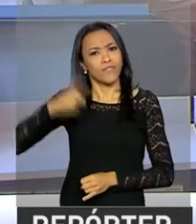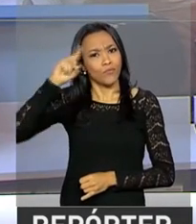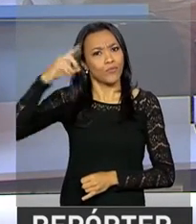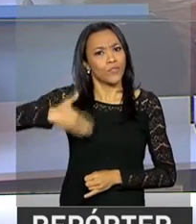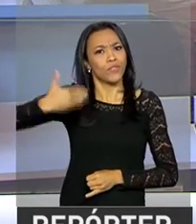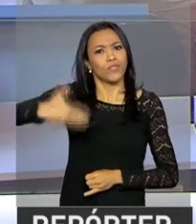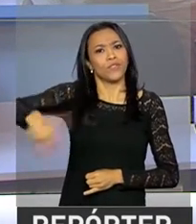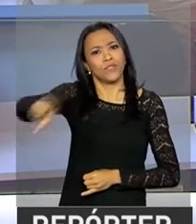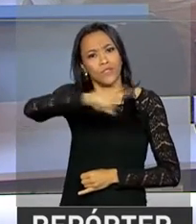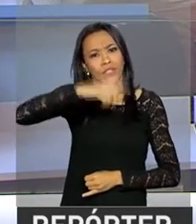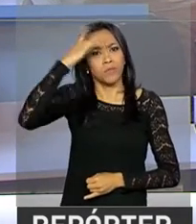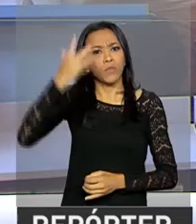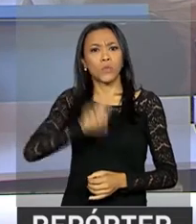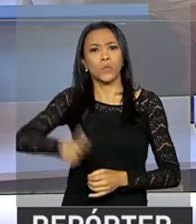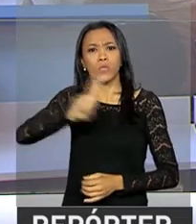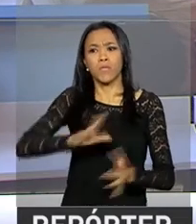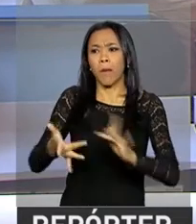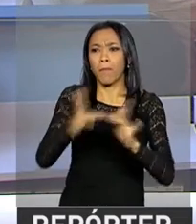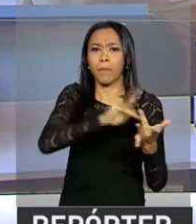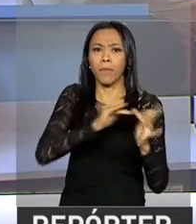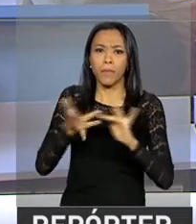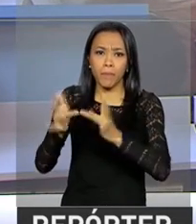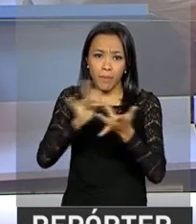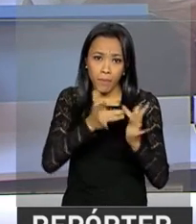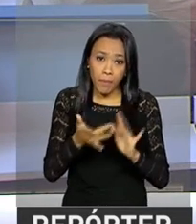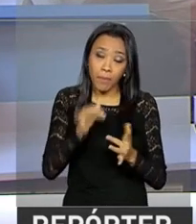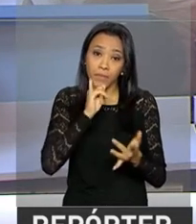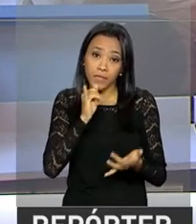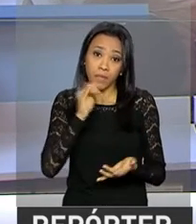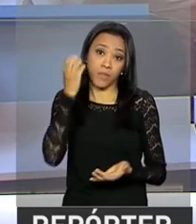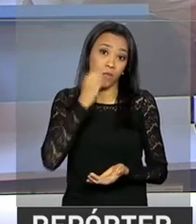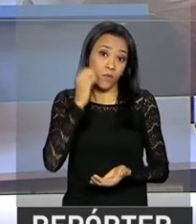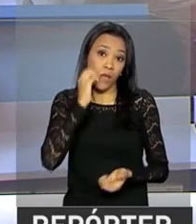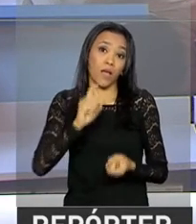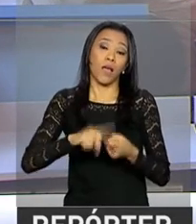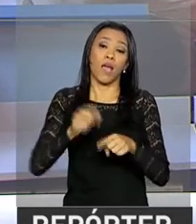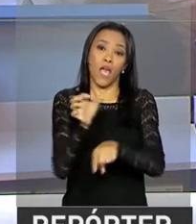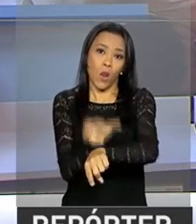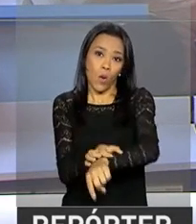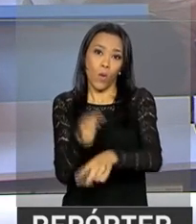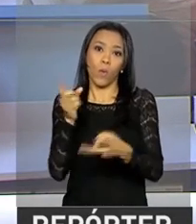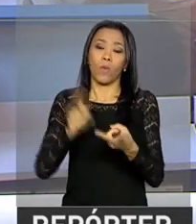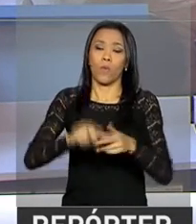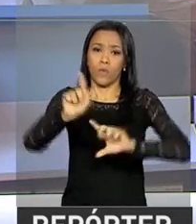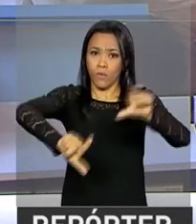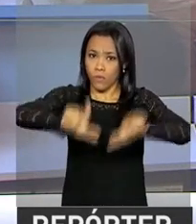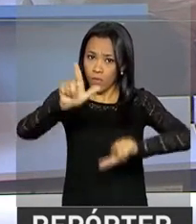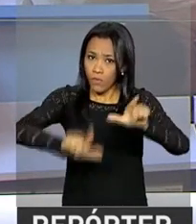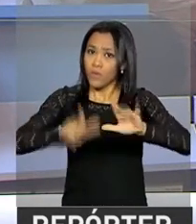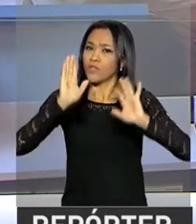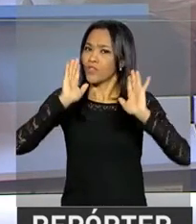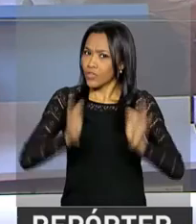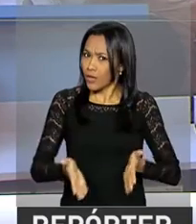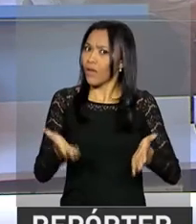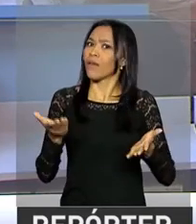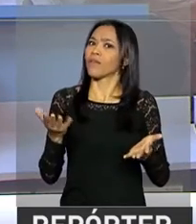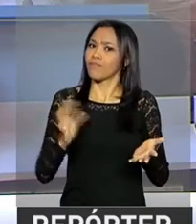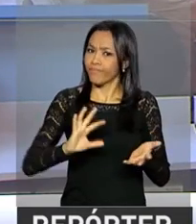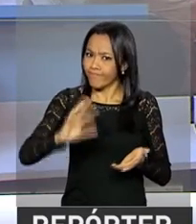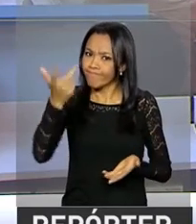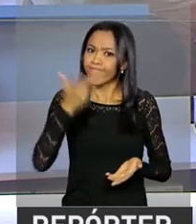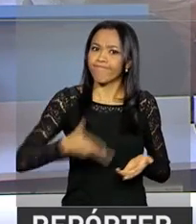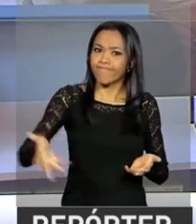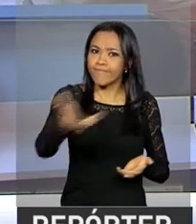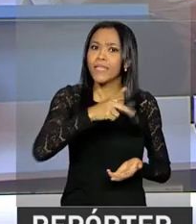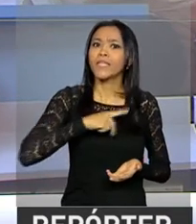ea interação entre aparelhos como celulares relógios e televisores já é realidade e leva